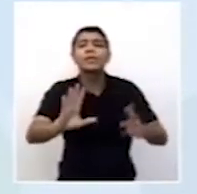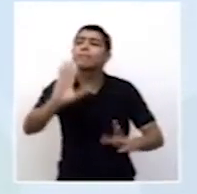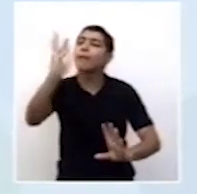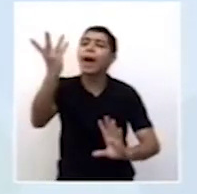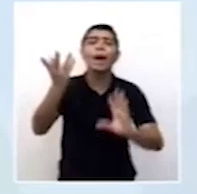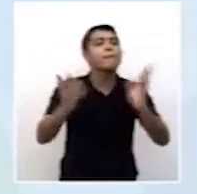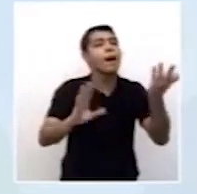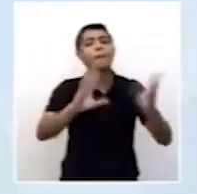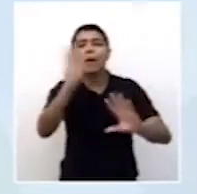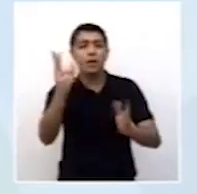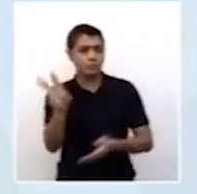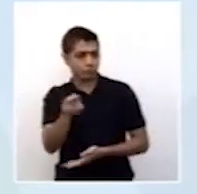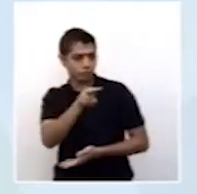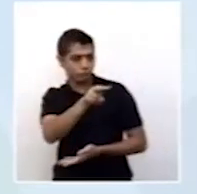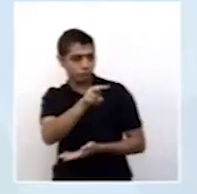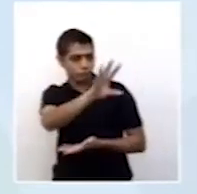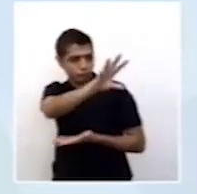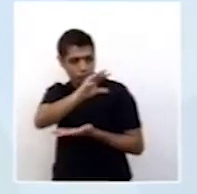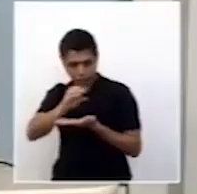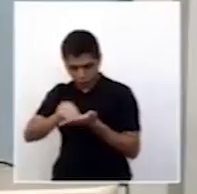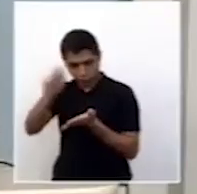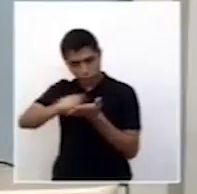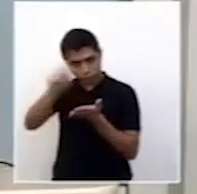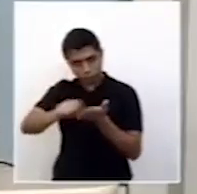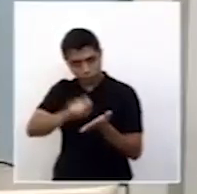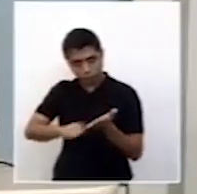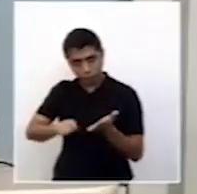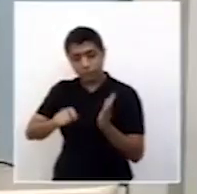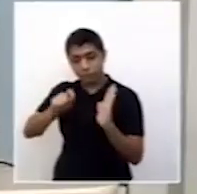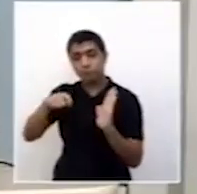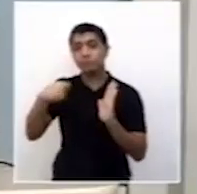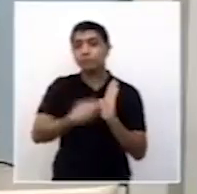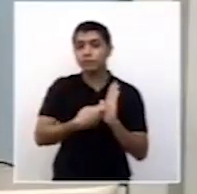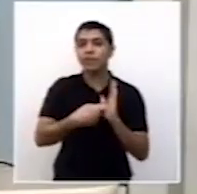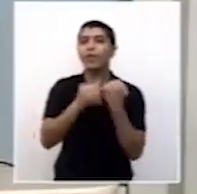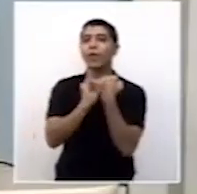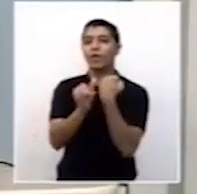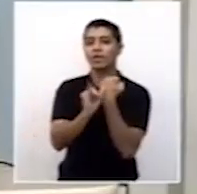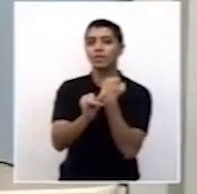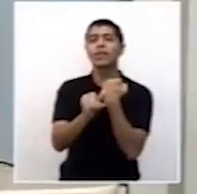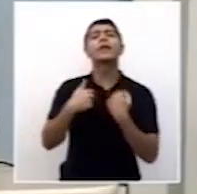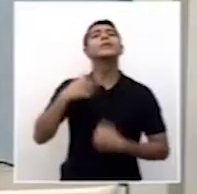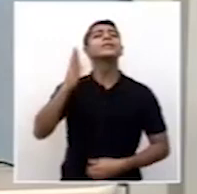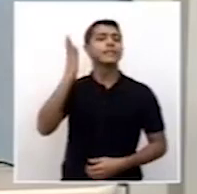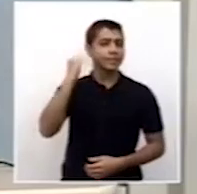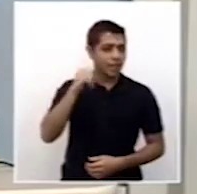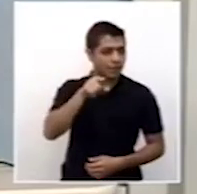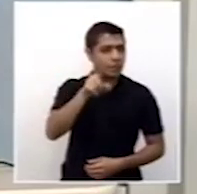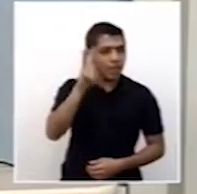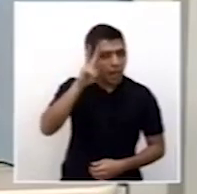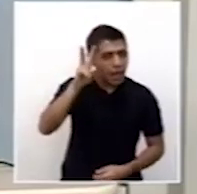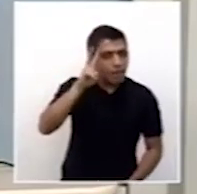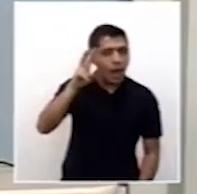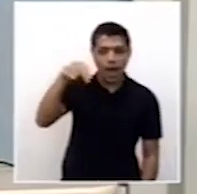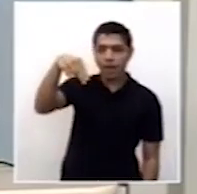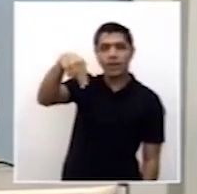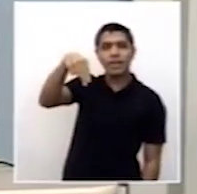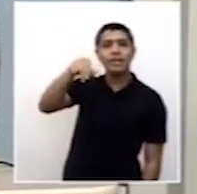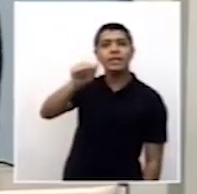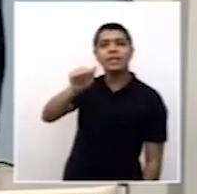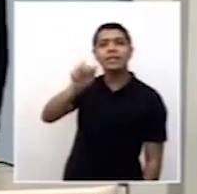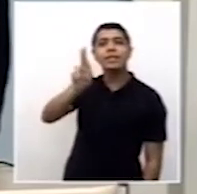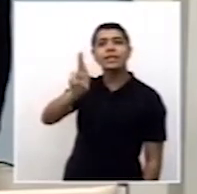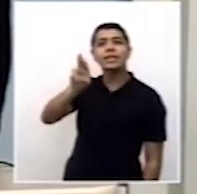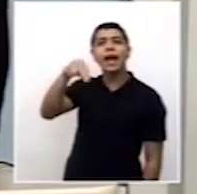delas. Nessa hora, eu sei que vocês lembraram da Crônica de Nárnias. Ó, não veio na cabeça de